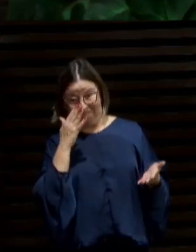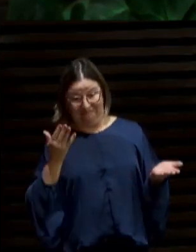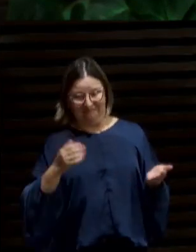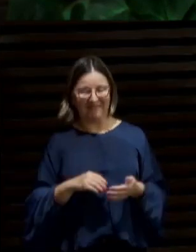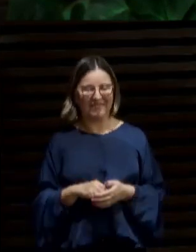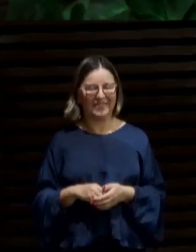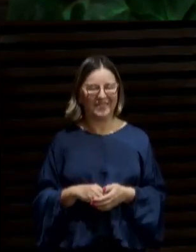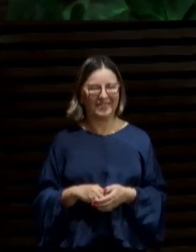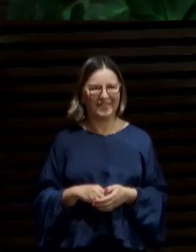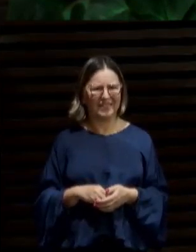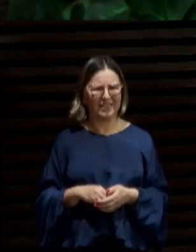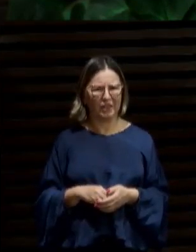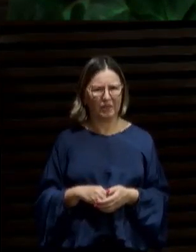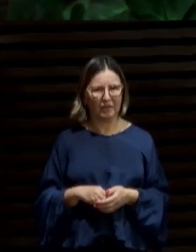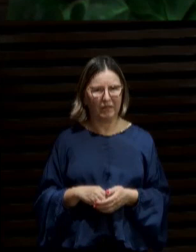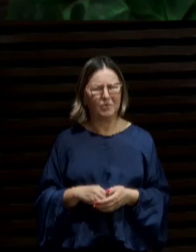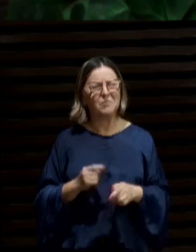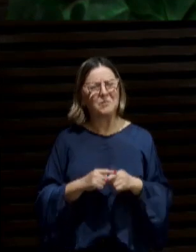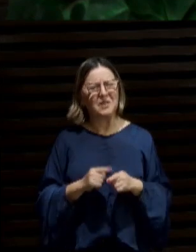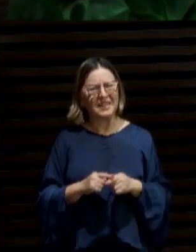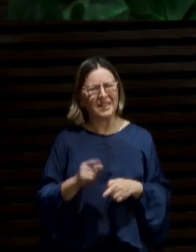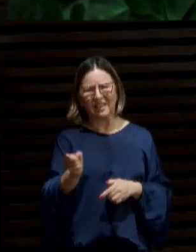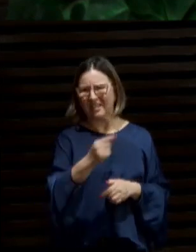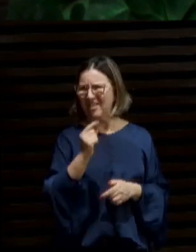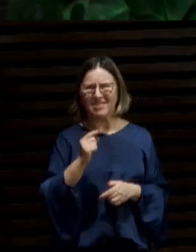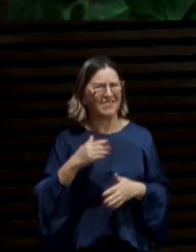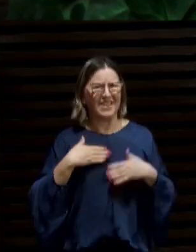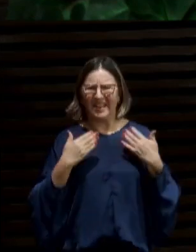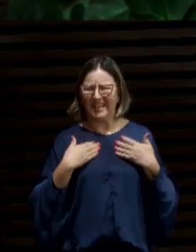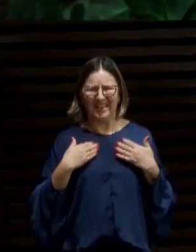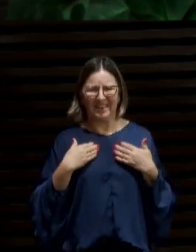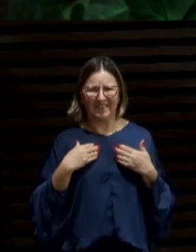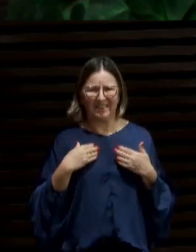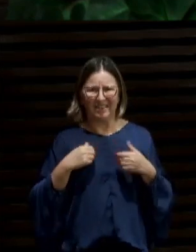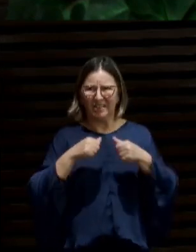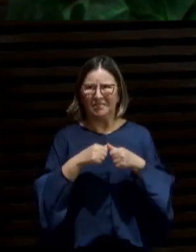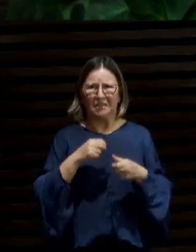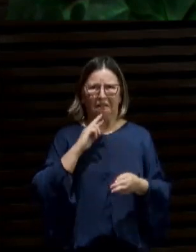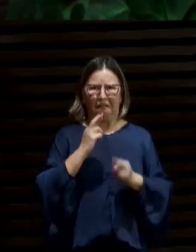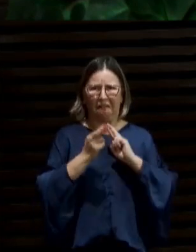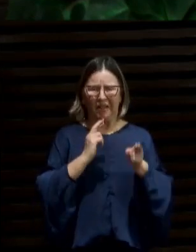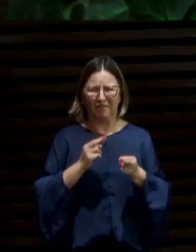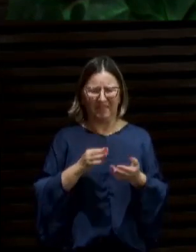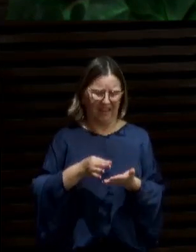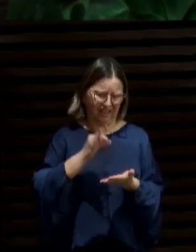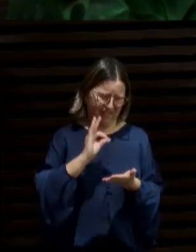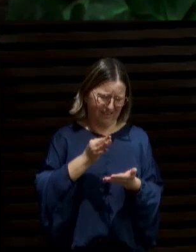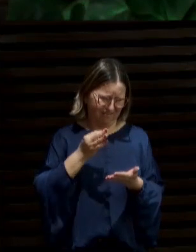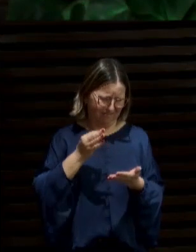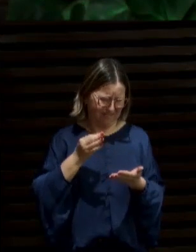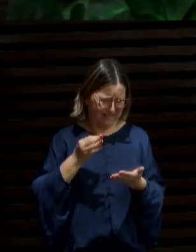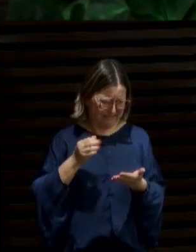Meu pai, por que nós não somos alegres? A gente fica reclamando que o café está com gosto de